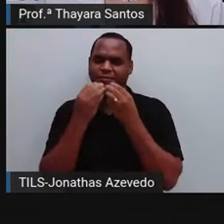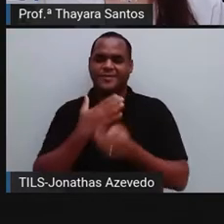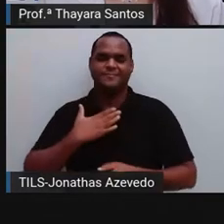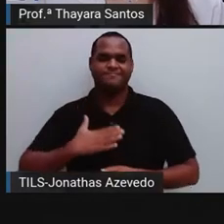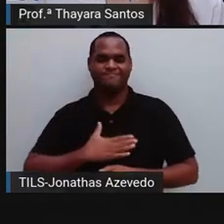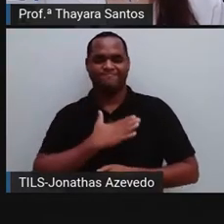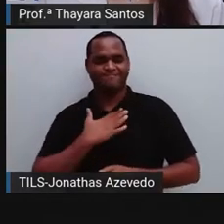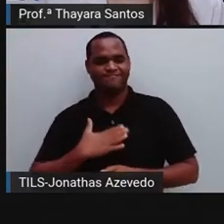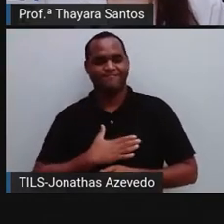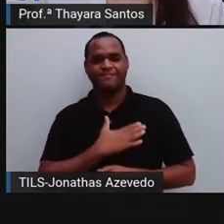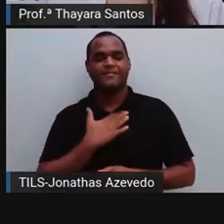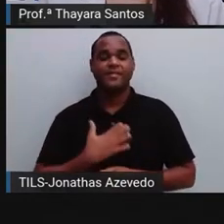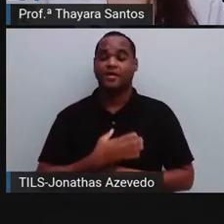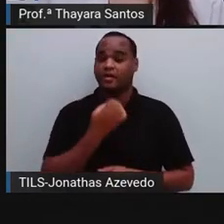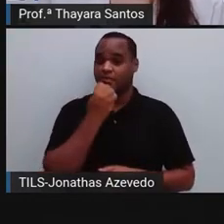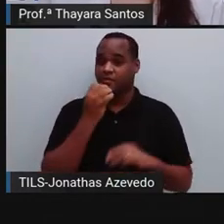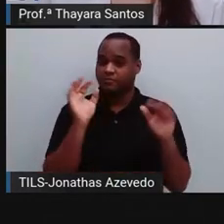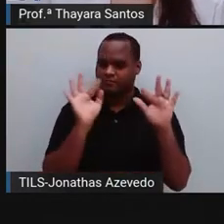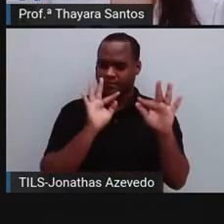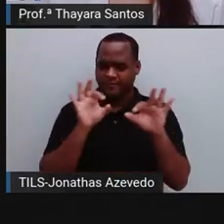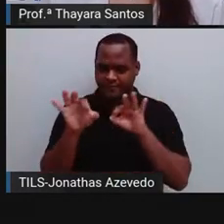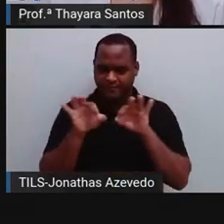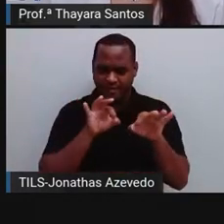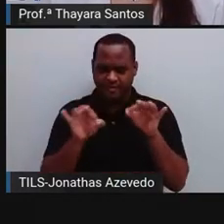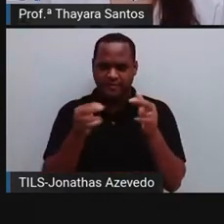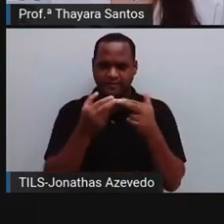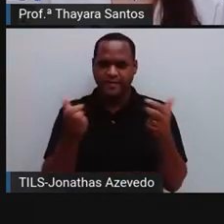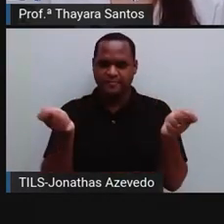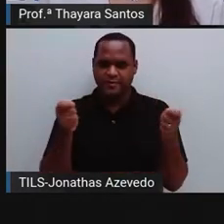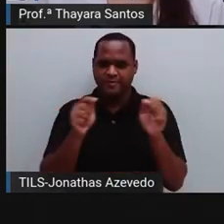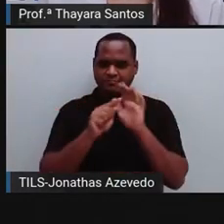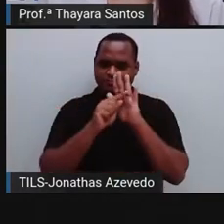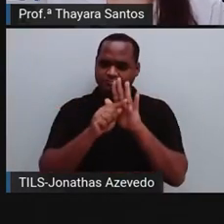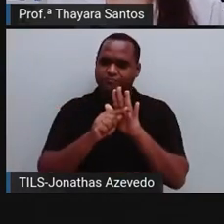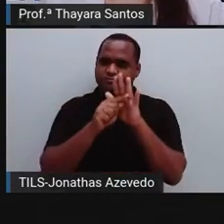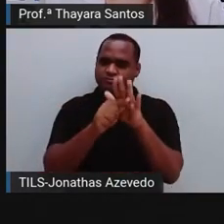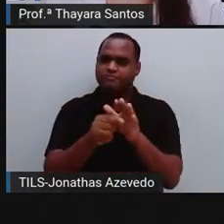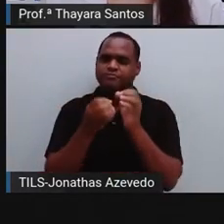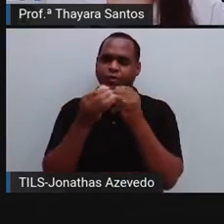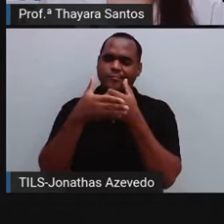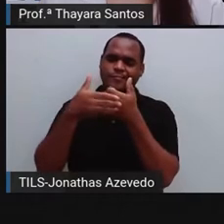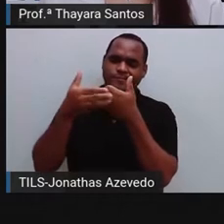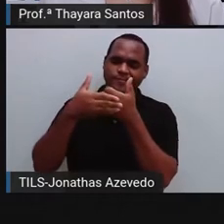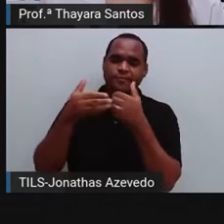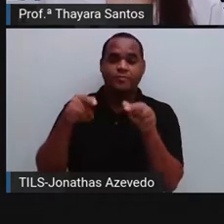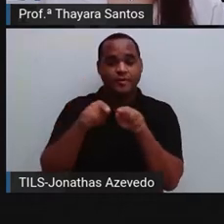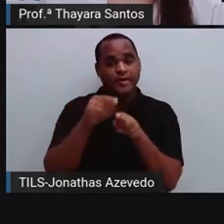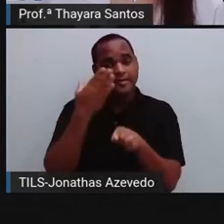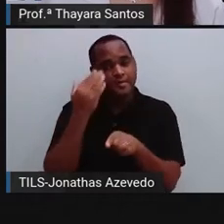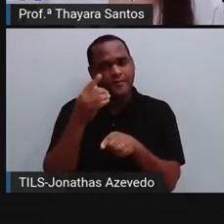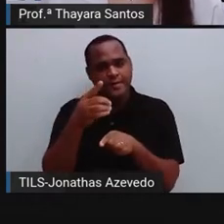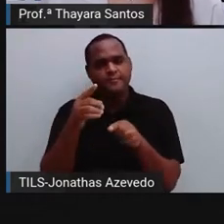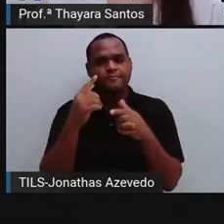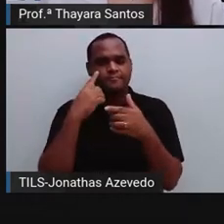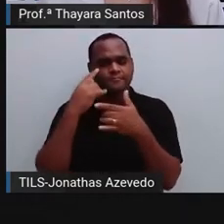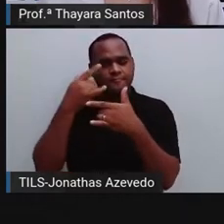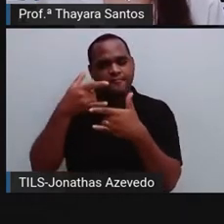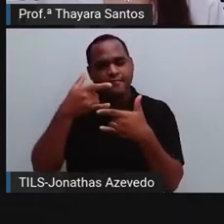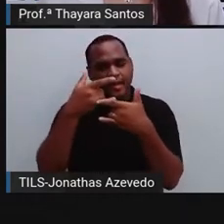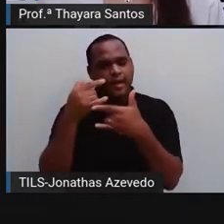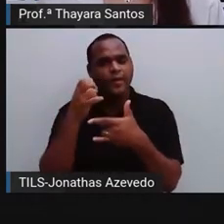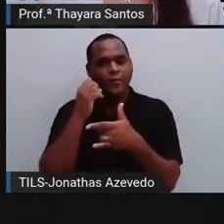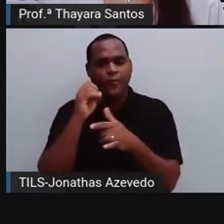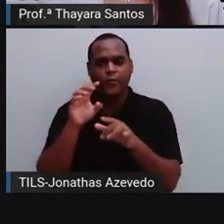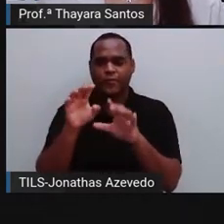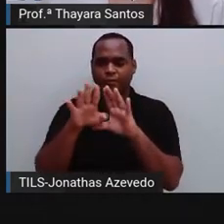ter vocês aqui conosco. Tudo tem sido preparado com muito carinho para vocês. Então, saber que vocês estão aí do outro lado assistindo às aulas, aprendendo